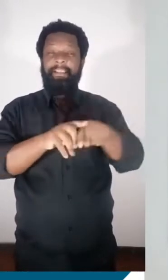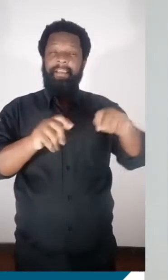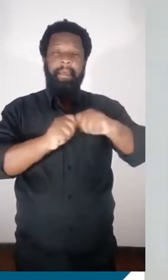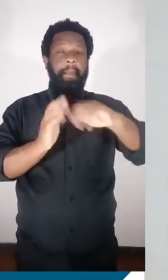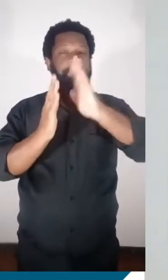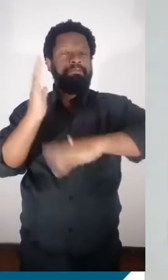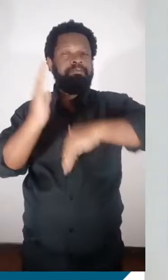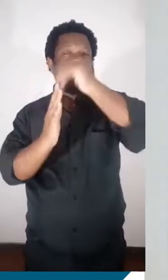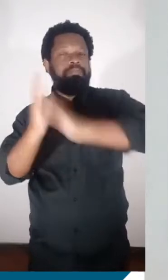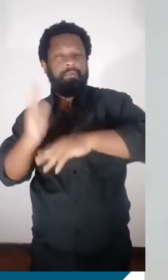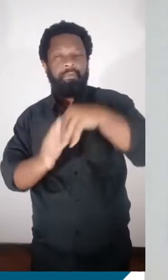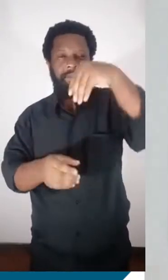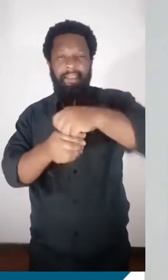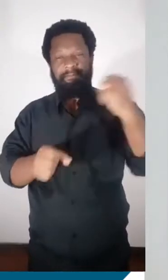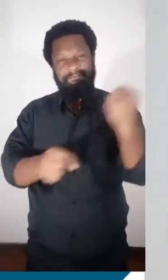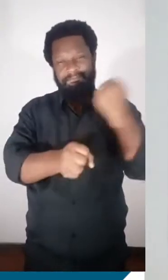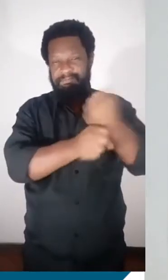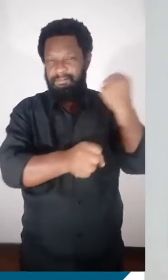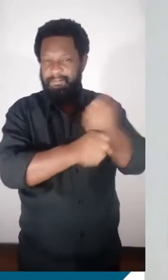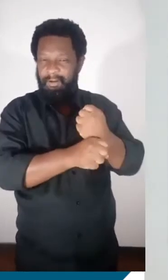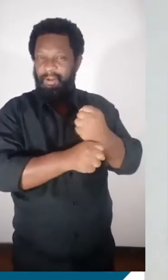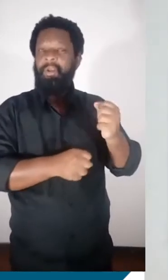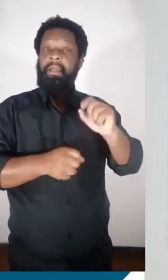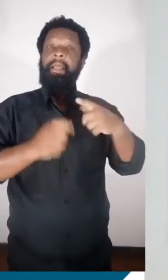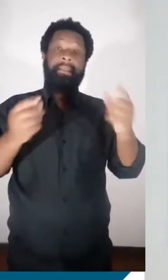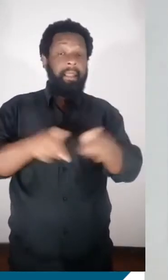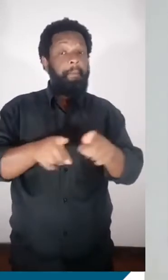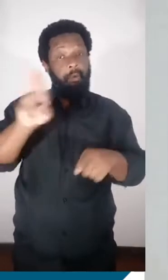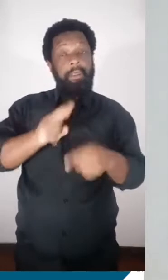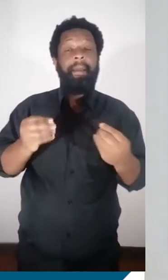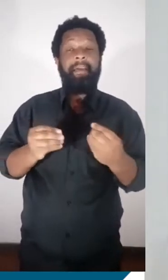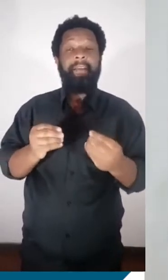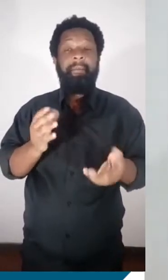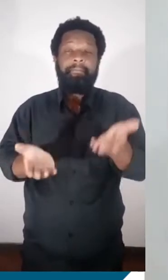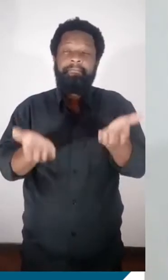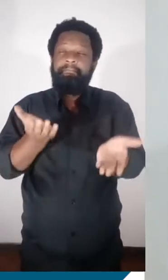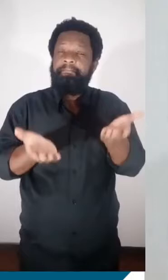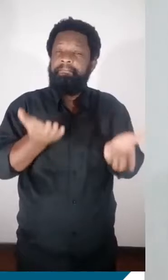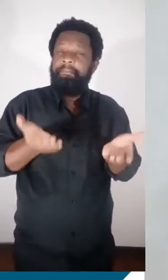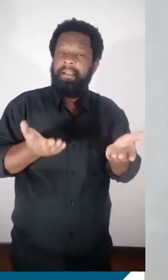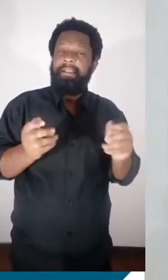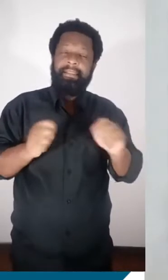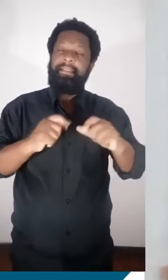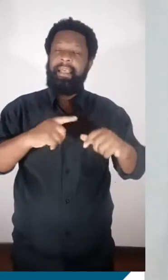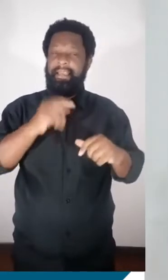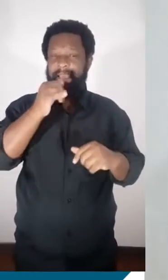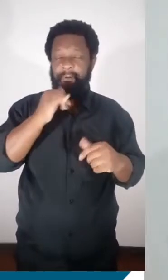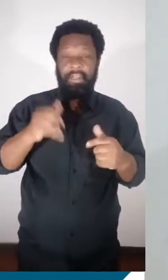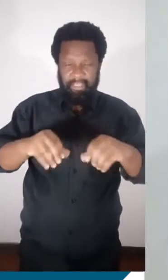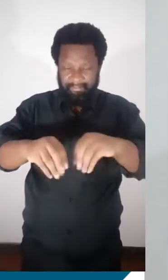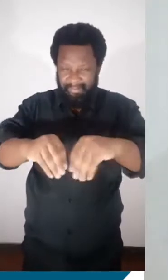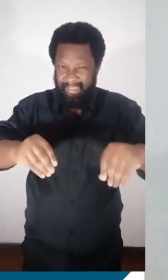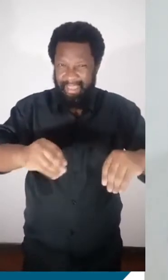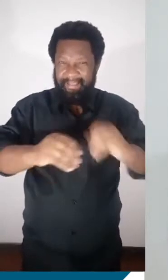utilizado nas pinturas das construções, num processo chamado caiação, e também para regular, na verdade, quando a gente tem um solo